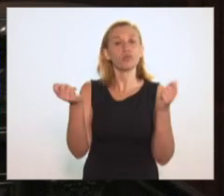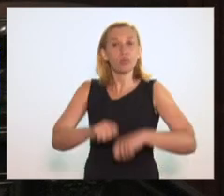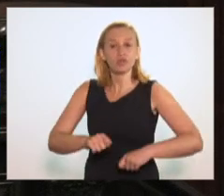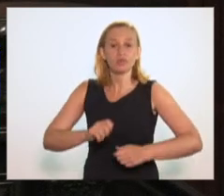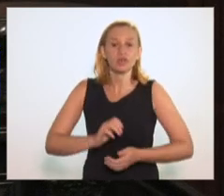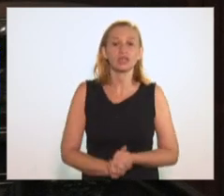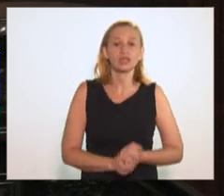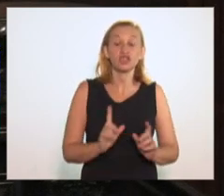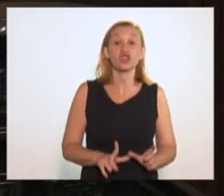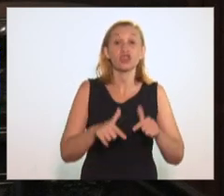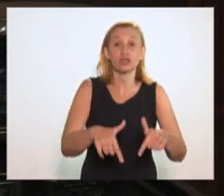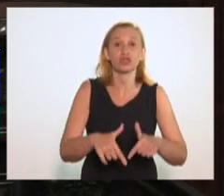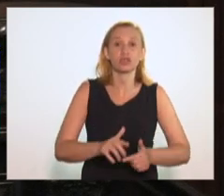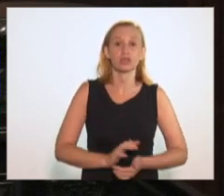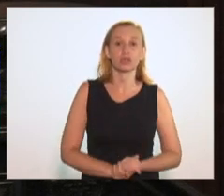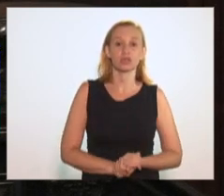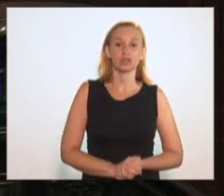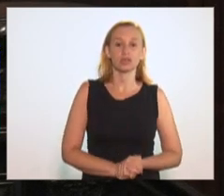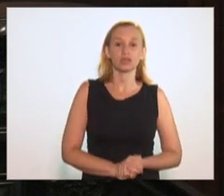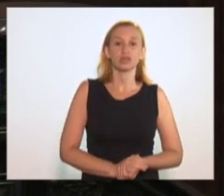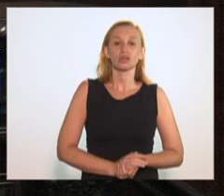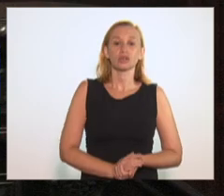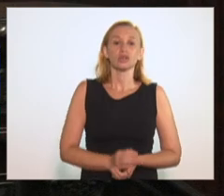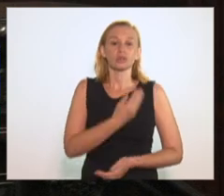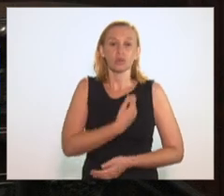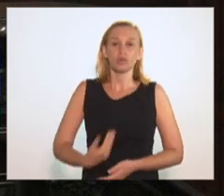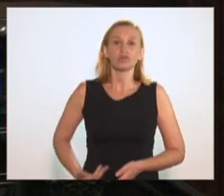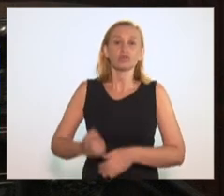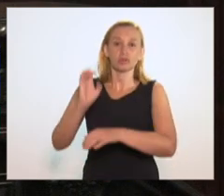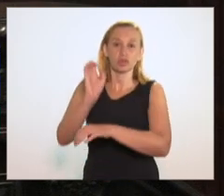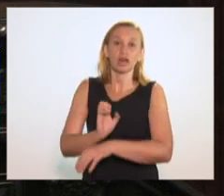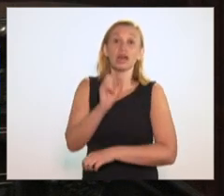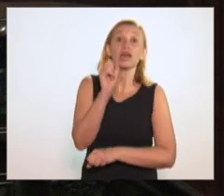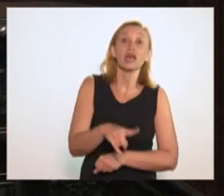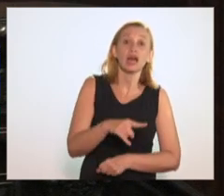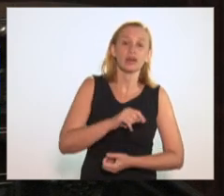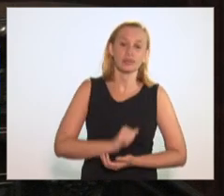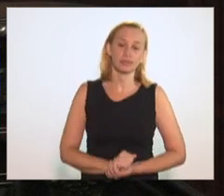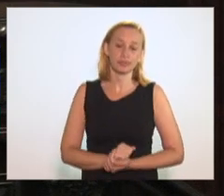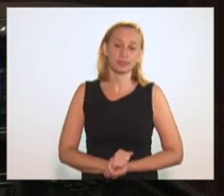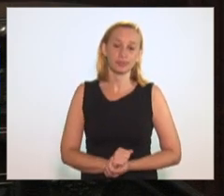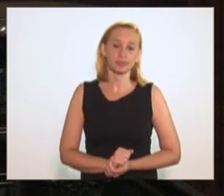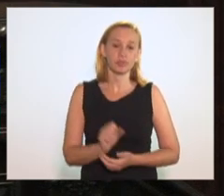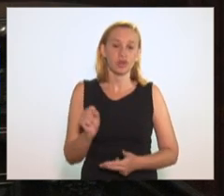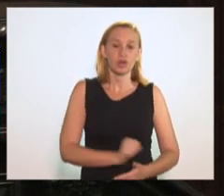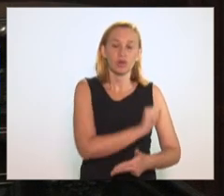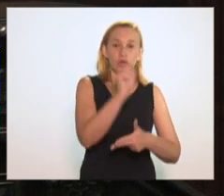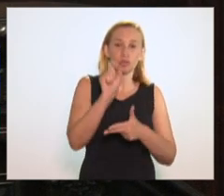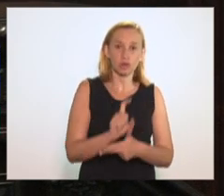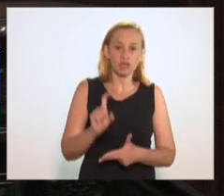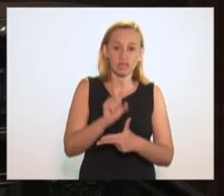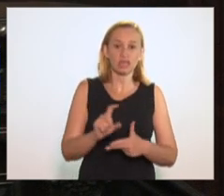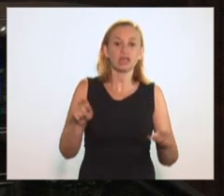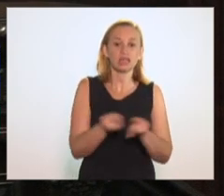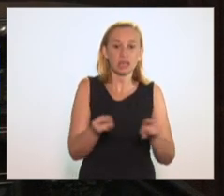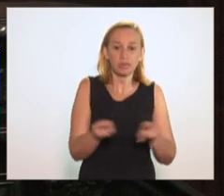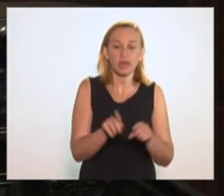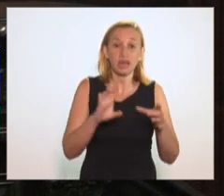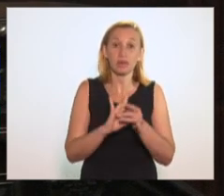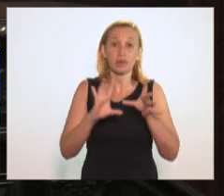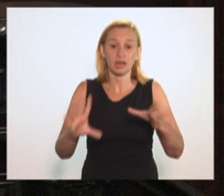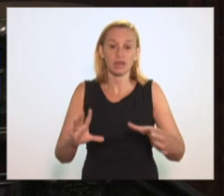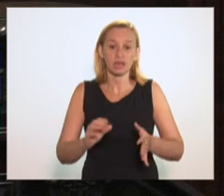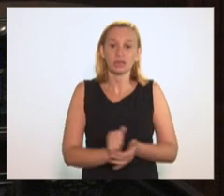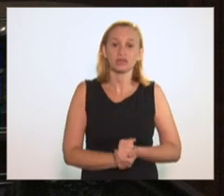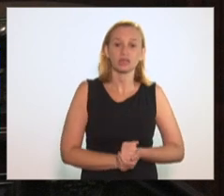de ação por parte do governo estadual, que era o Poder Executivo também fica autorizado